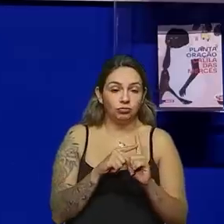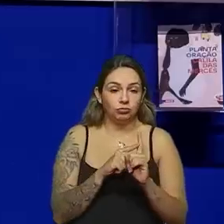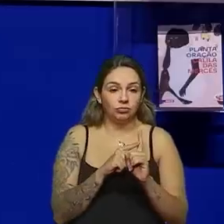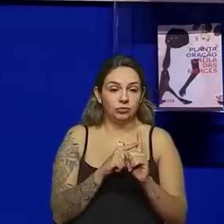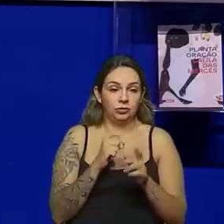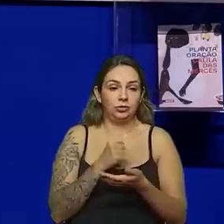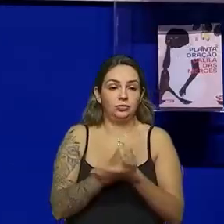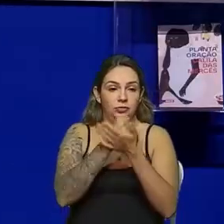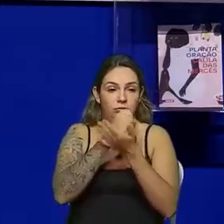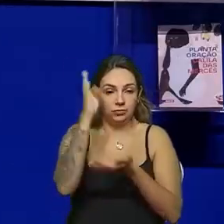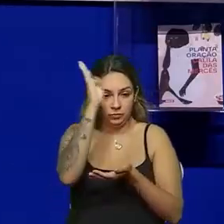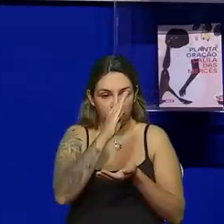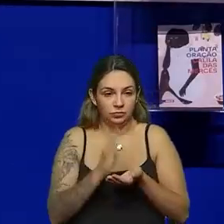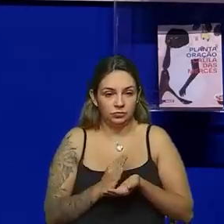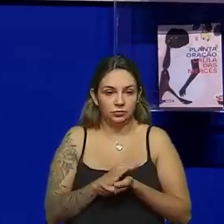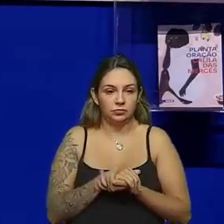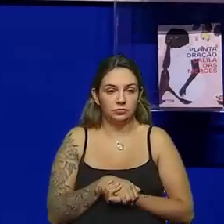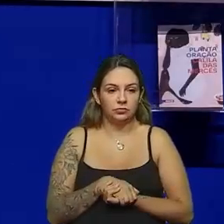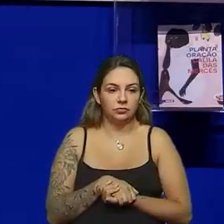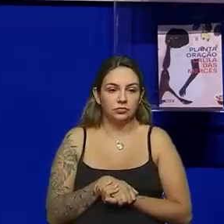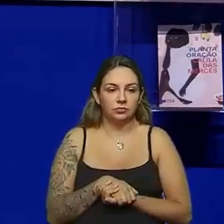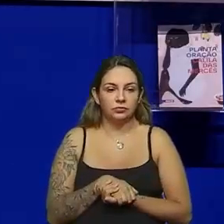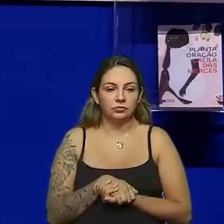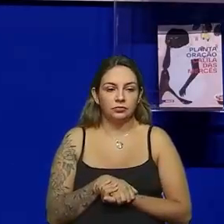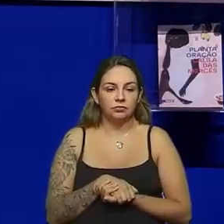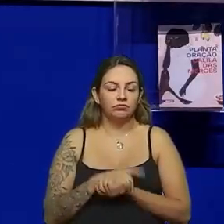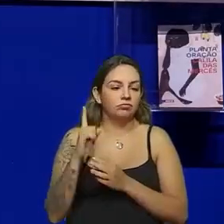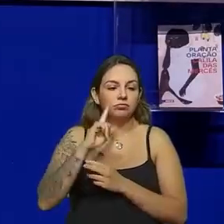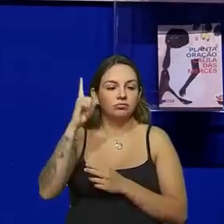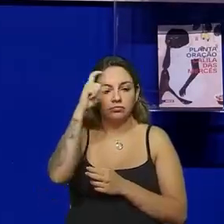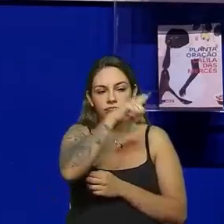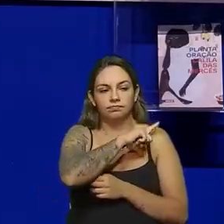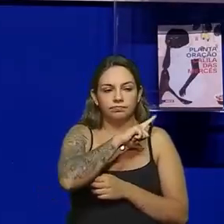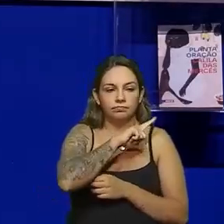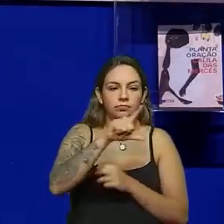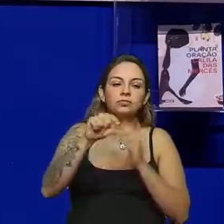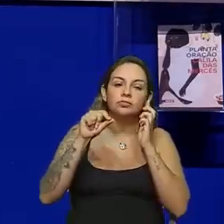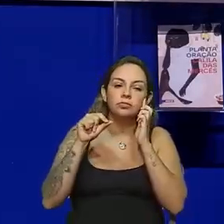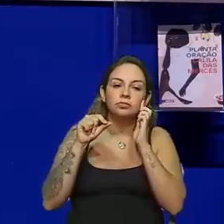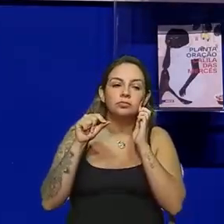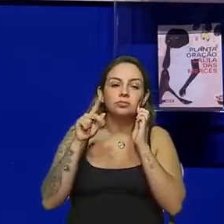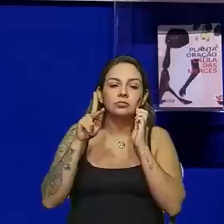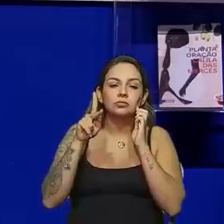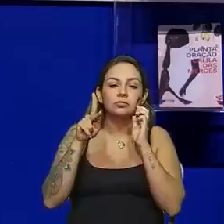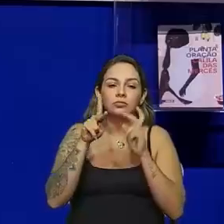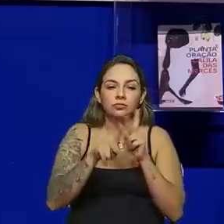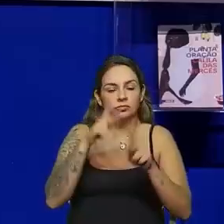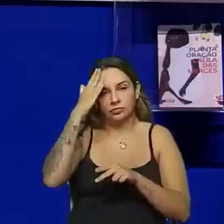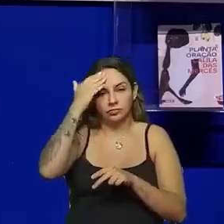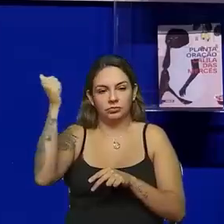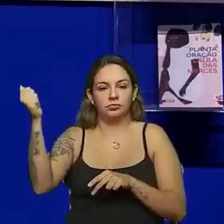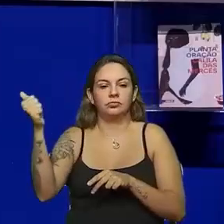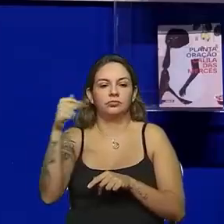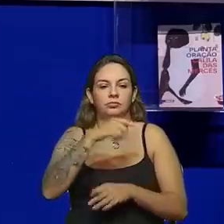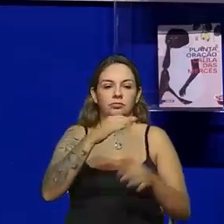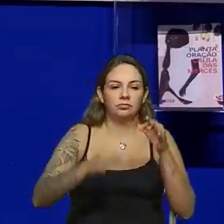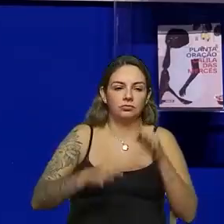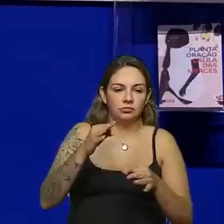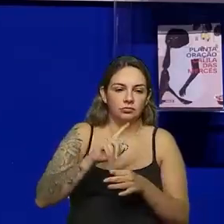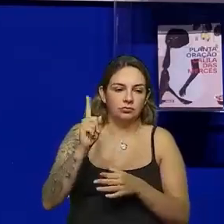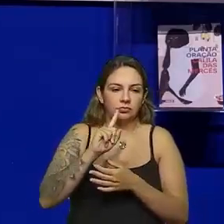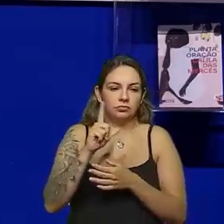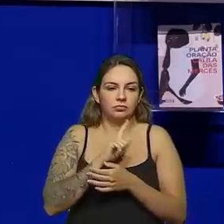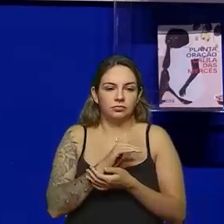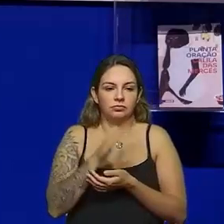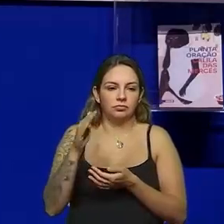que salvou o Brasil recentemente, diga-se, né? Não é difícil ter adesão do povo, porque o povo sabe que o Supremo Tribunal Federal não